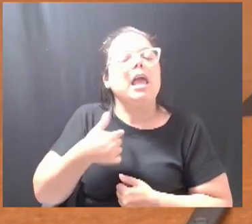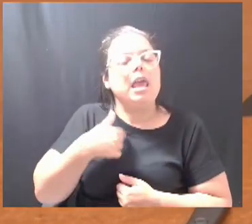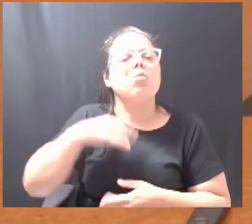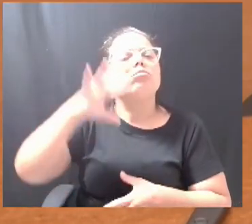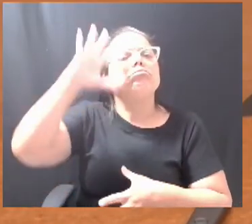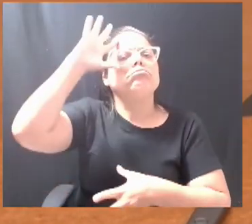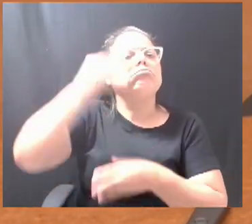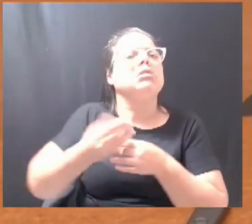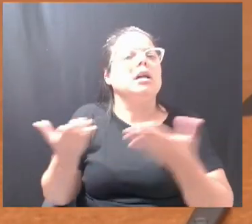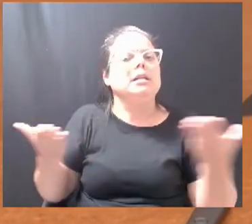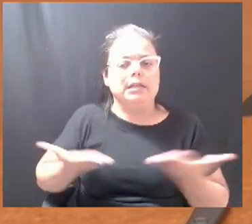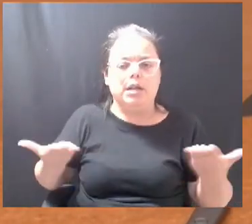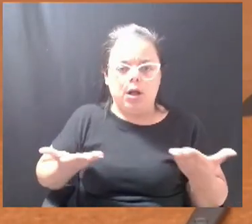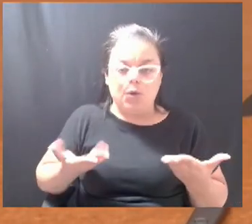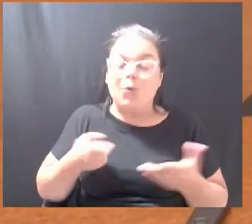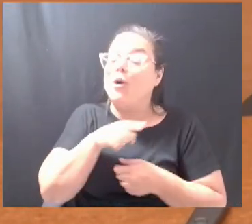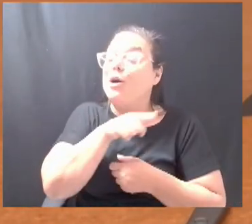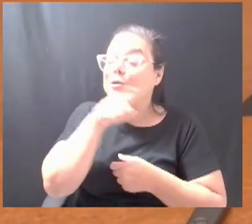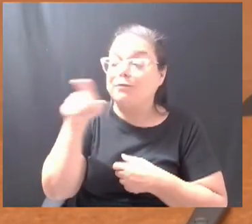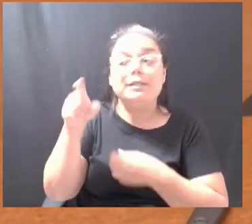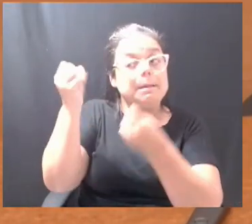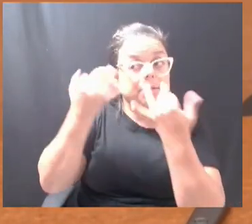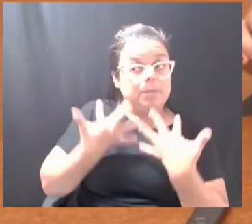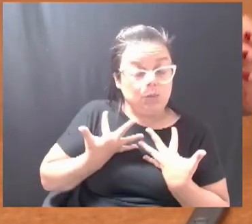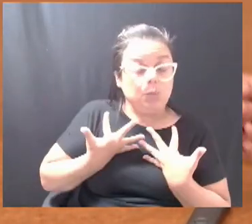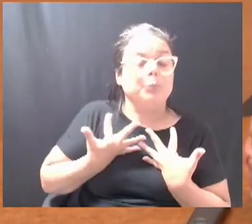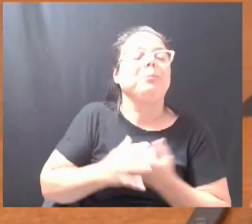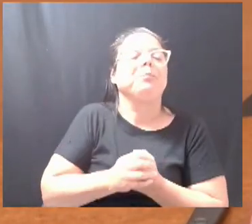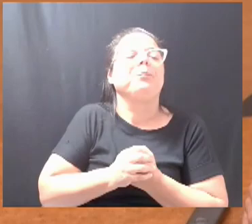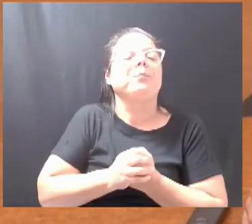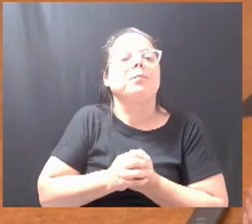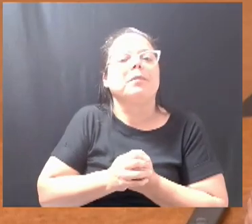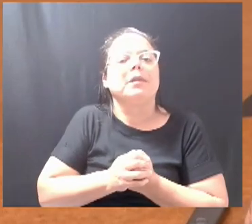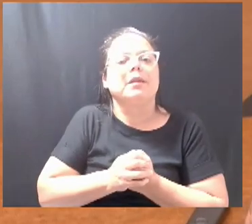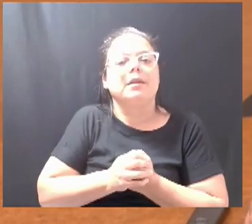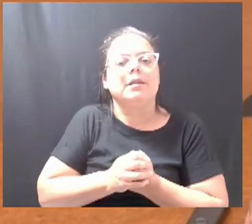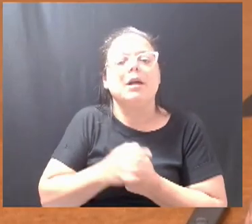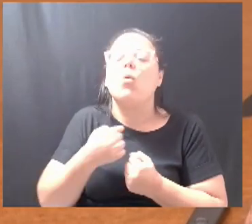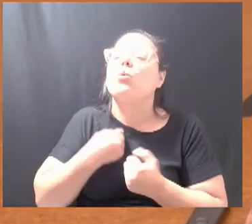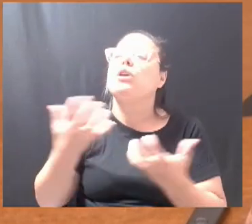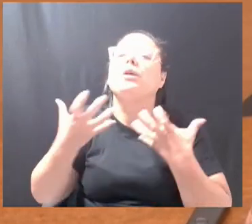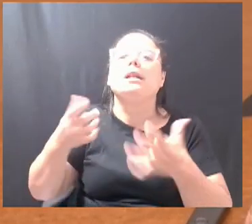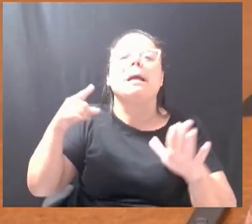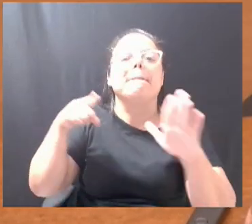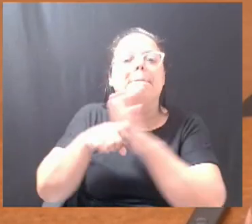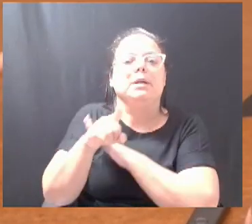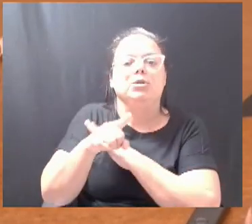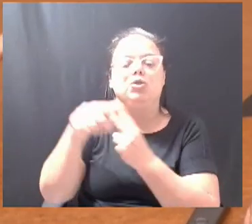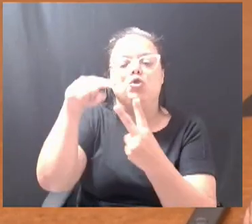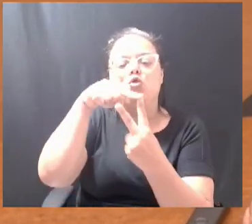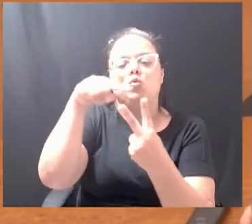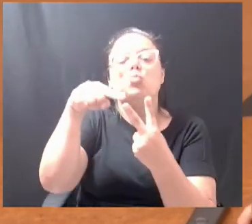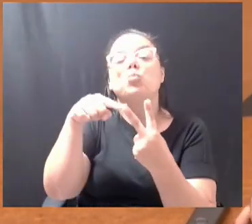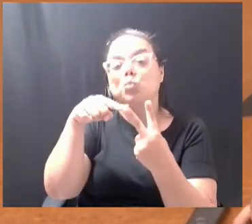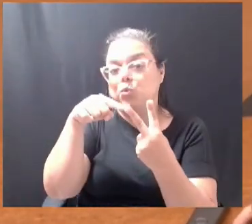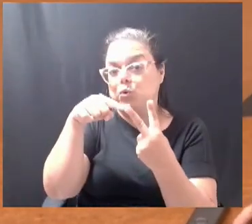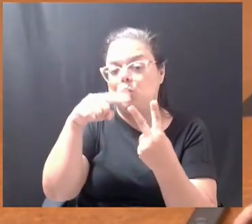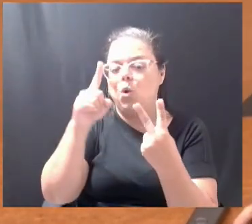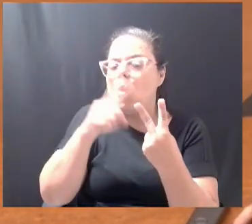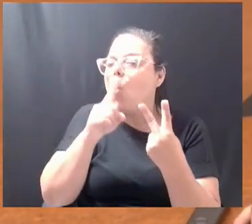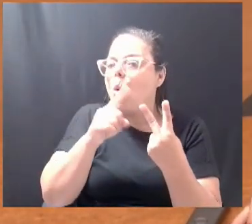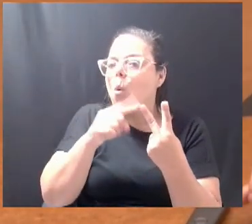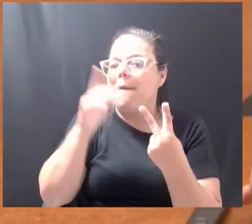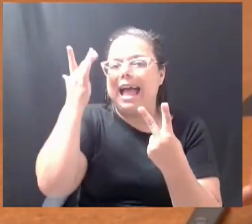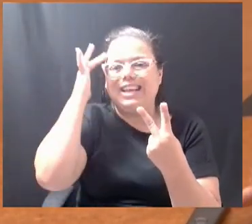com você. Então, aí, o que eu queria perguntar? São duas coisas. Acho que uma talvez é para a Lívia e a outra é